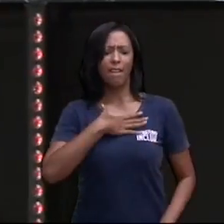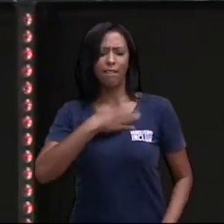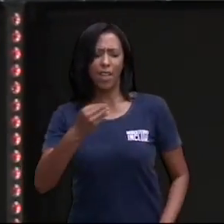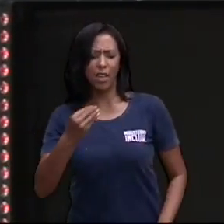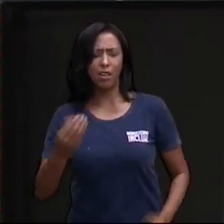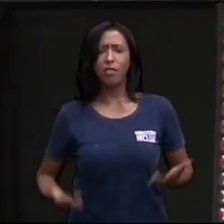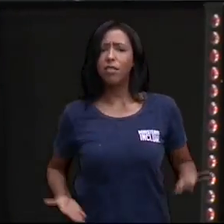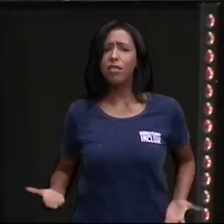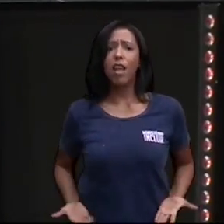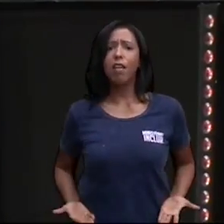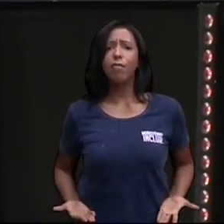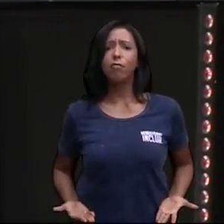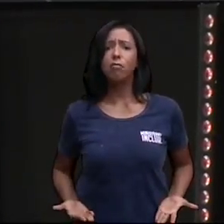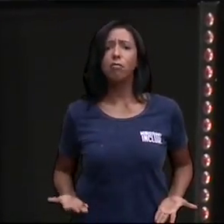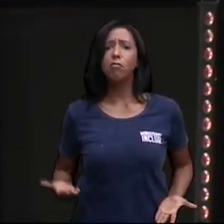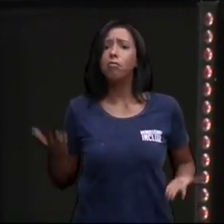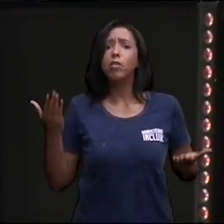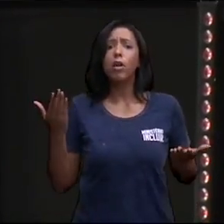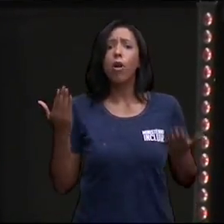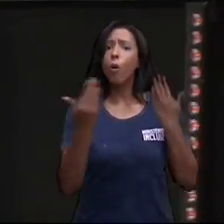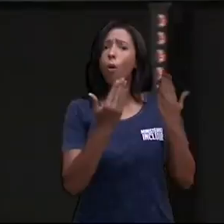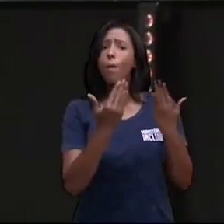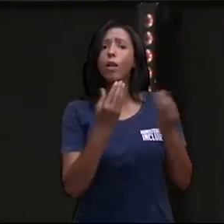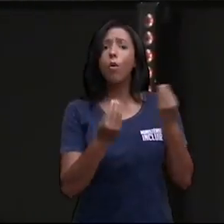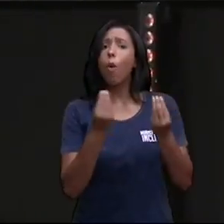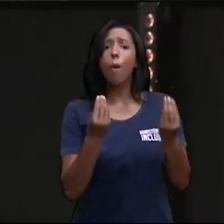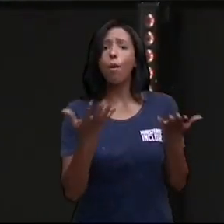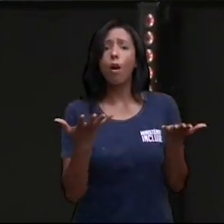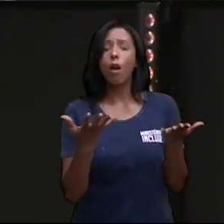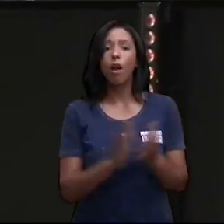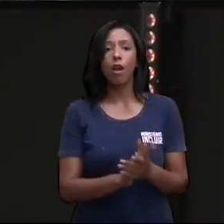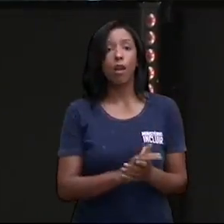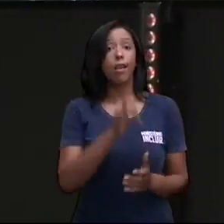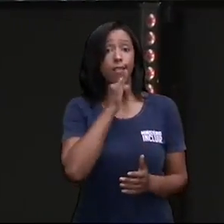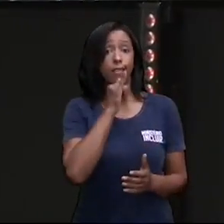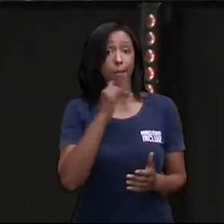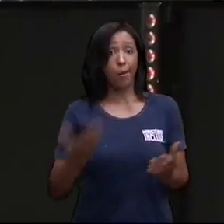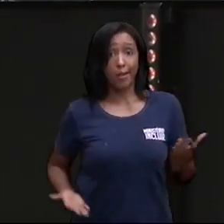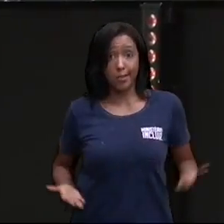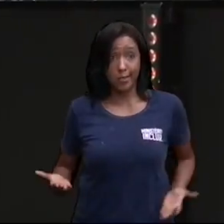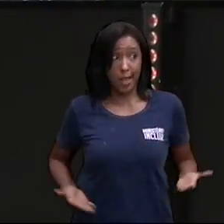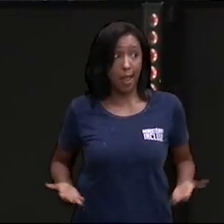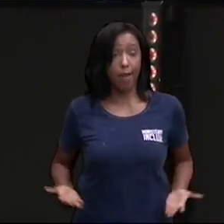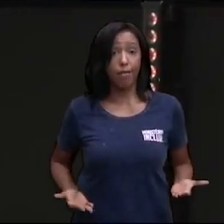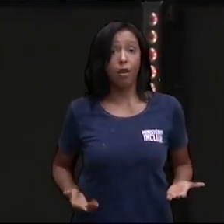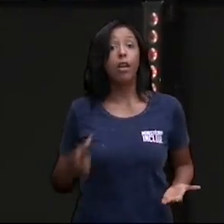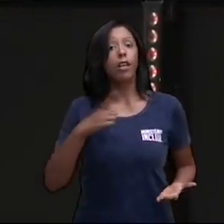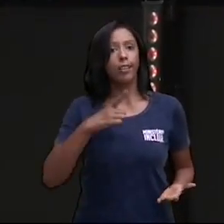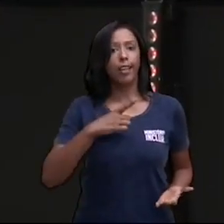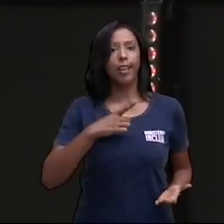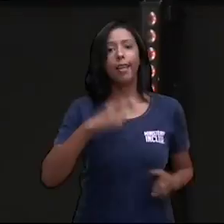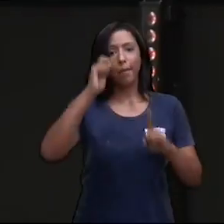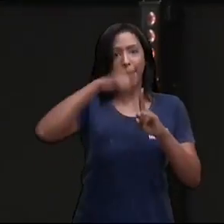um filho numa casa e é isso aí o empregado ele tem salário